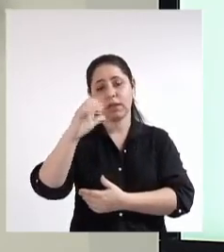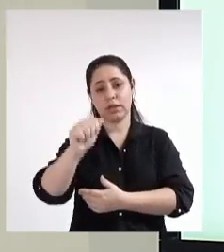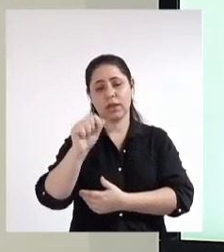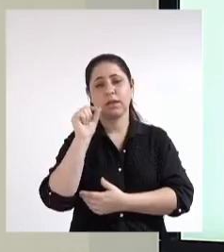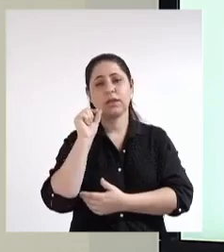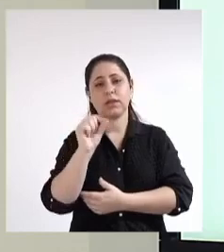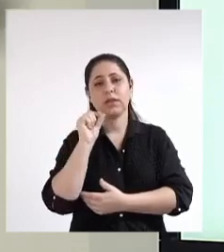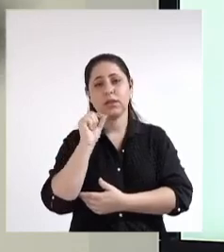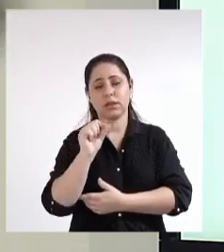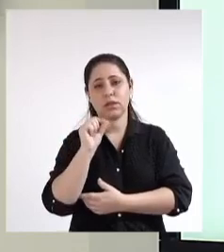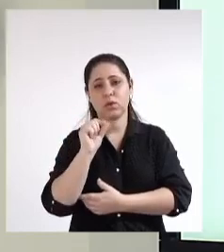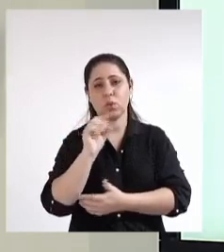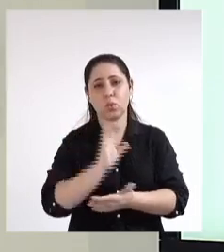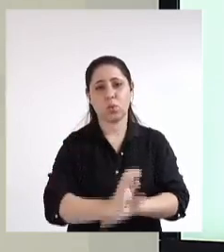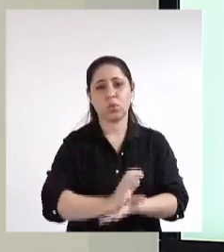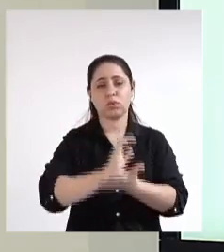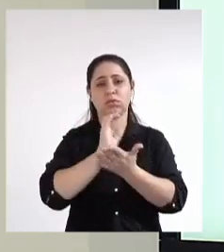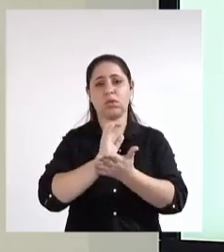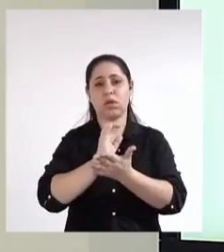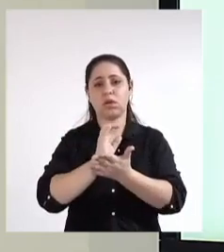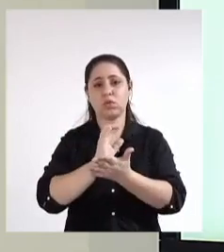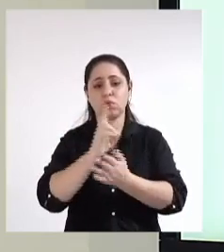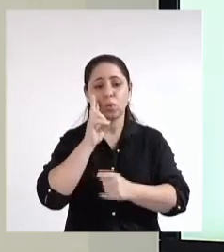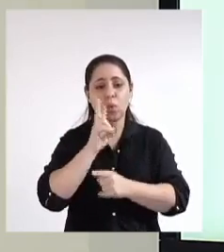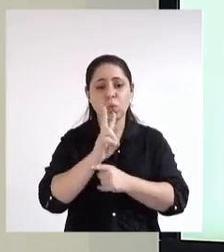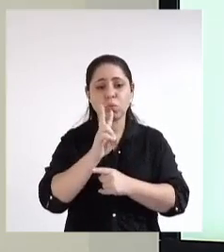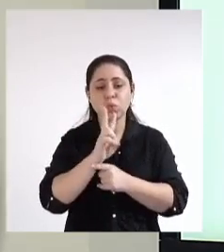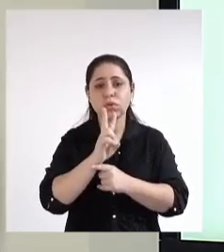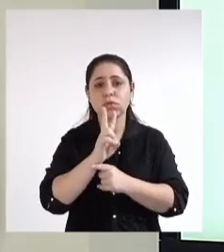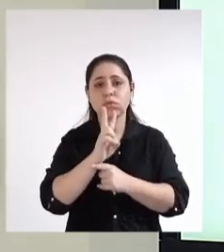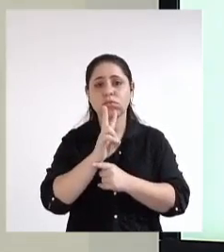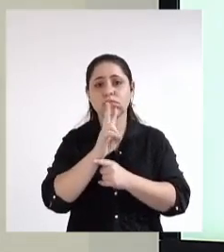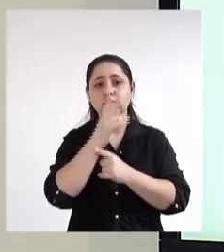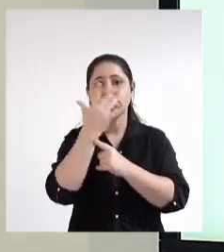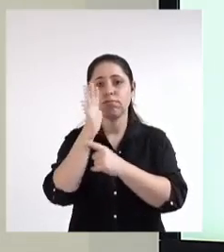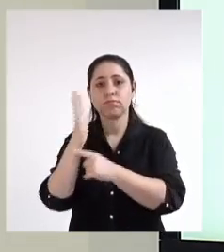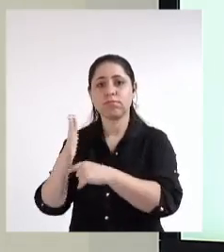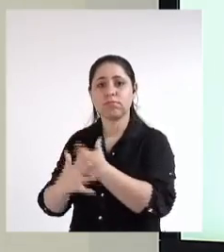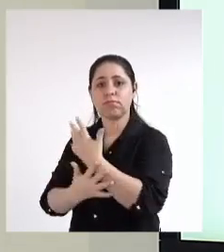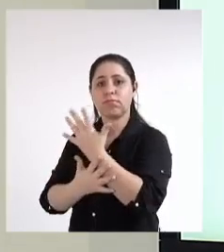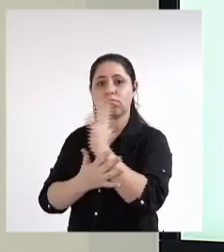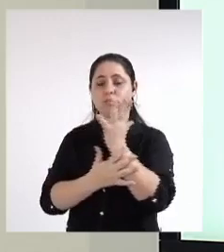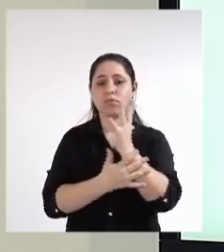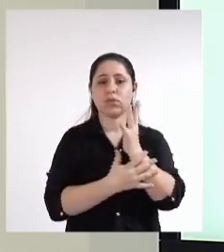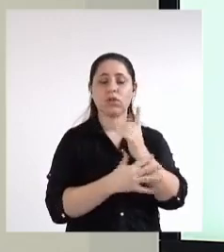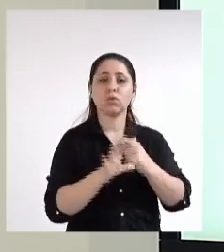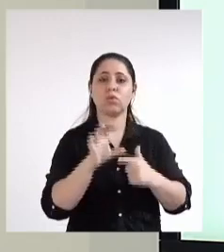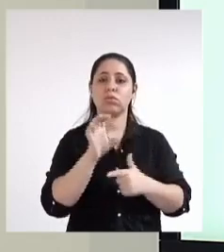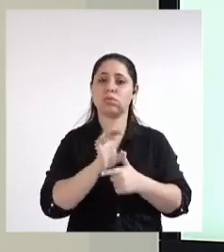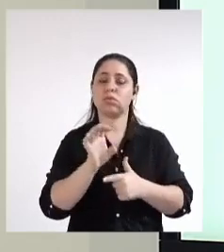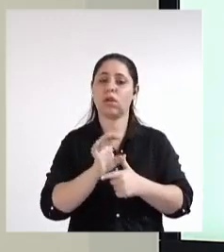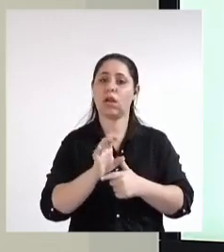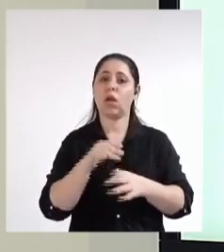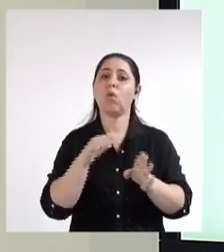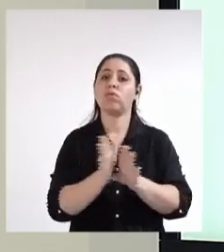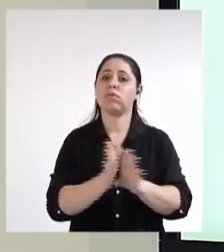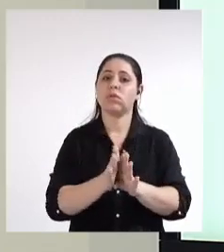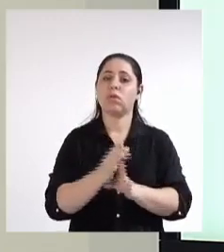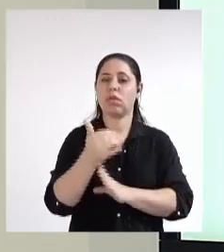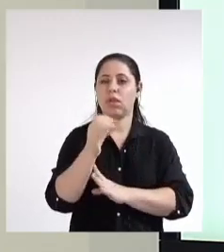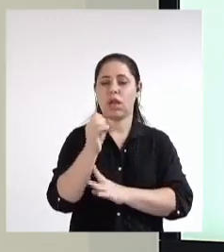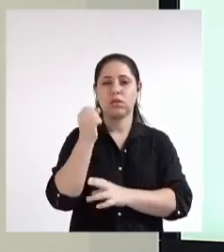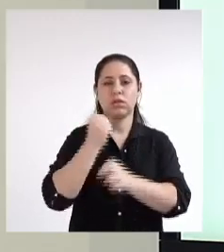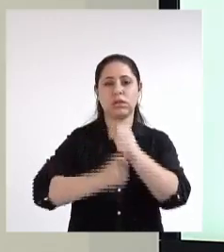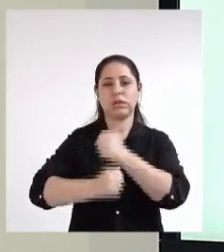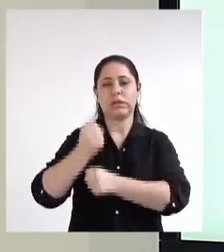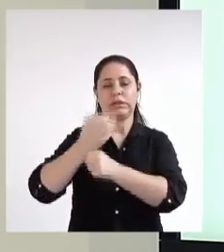do conselho de controle ambiental do estado ea orientação que recebemos isso há mais de dez anos foi essa aqui ó